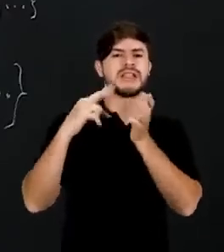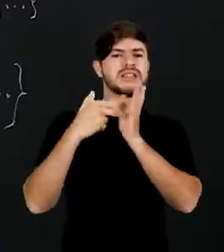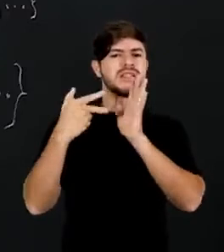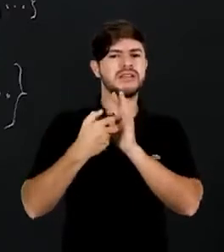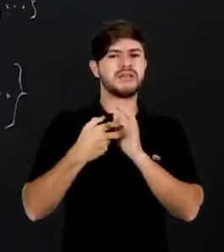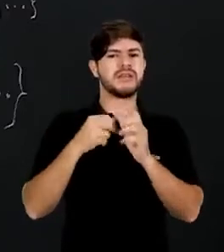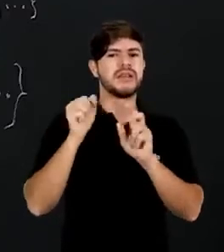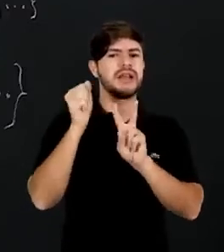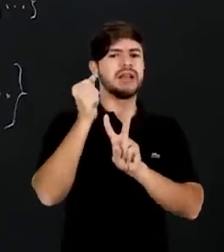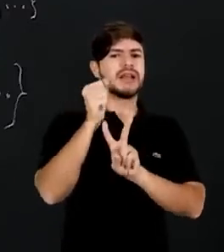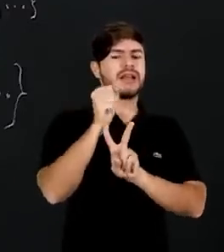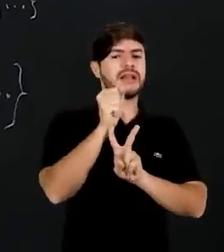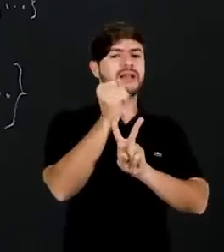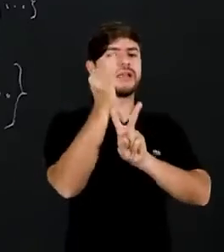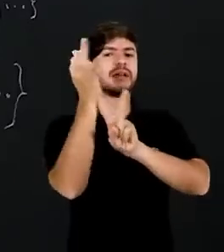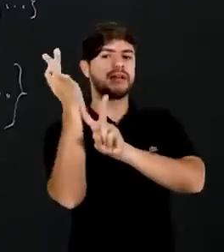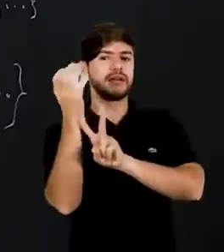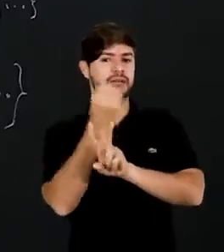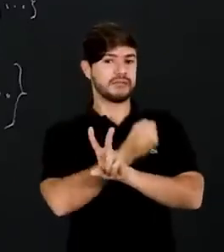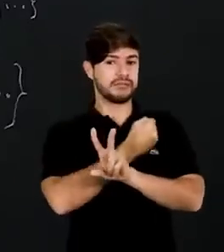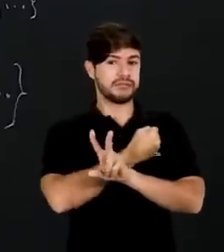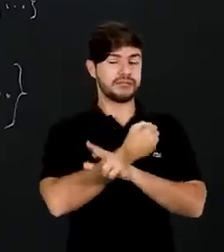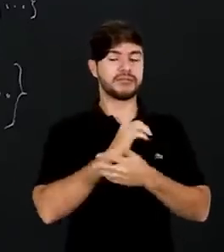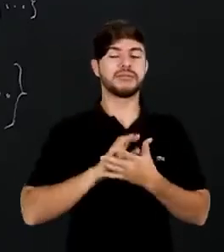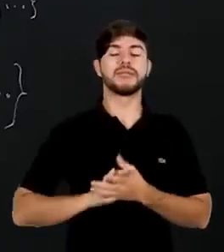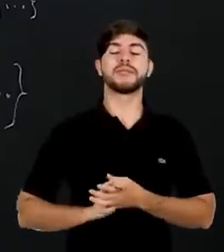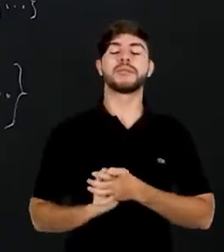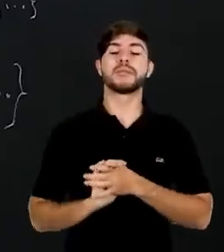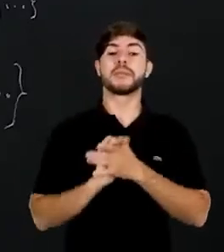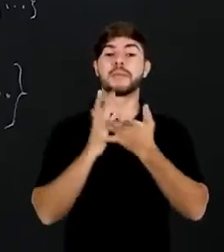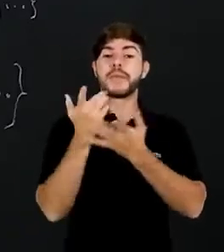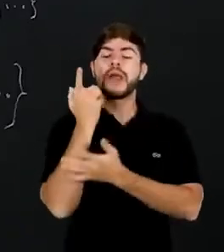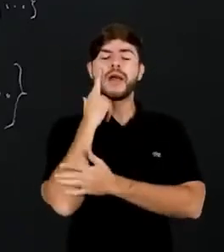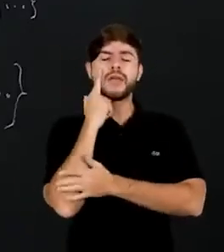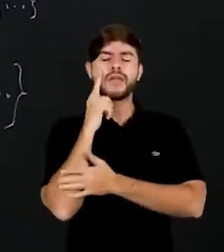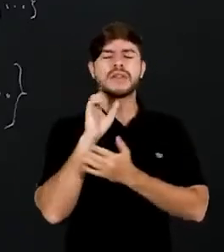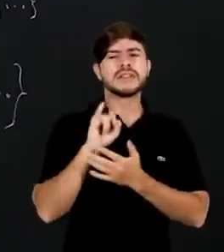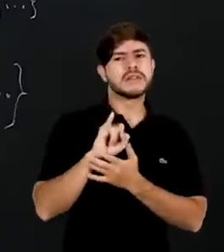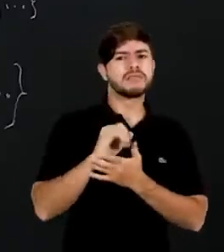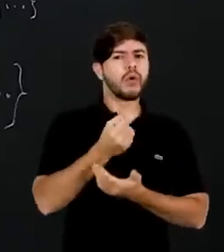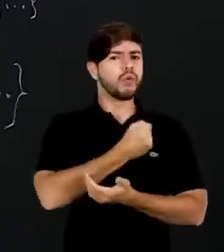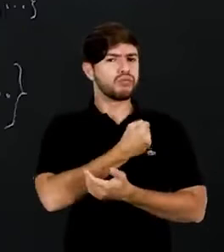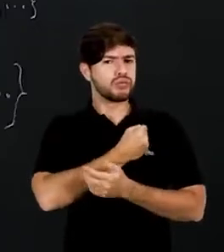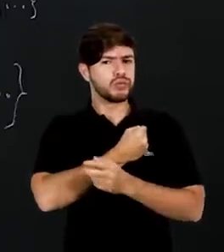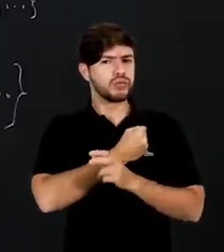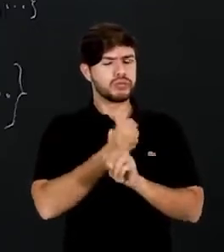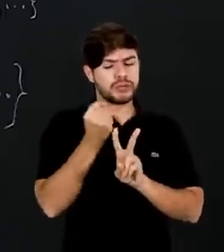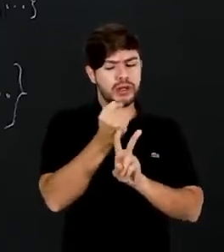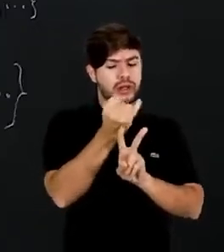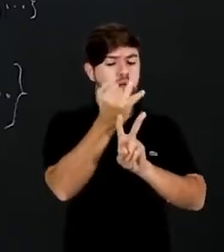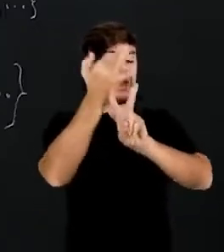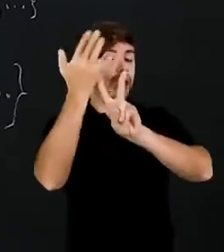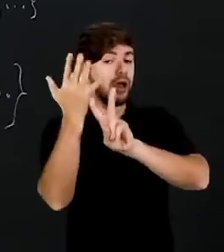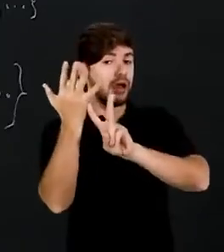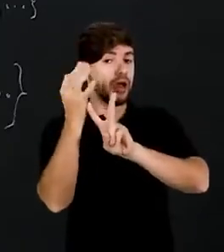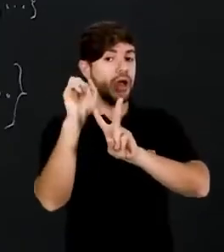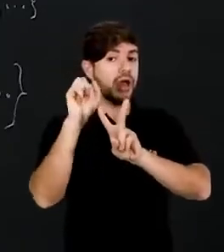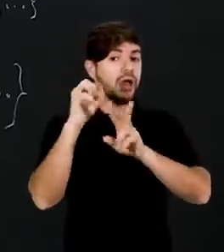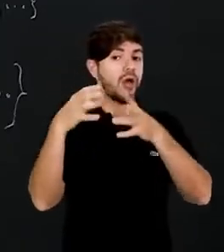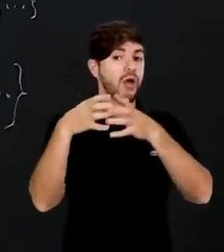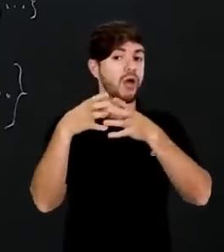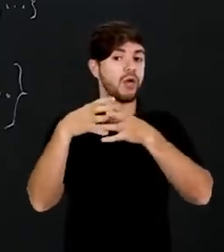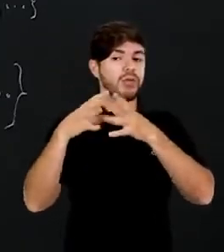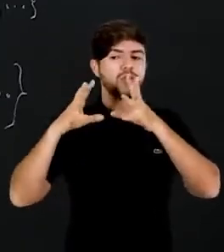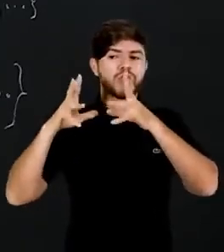E aí vamos pensar aqui no seguinte, primeiramente. Bem, se o conjunto dos números irracionais é o conjunto que trata